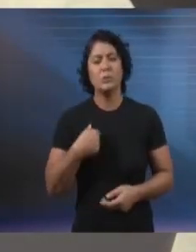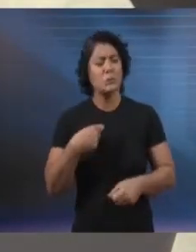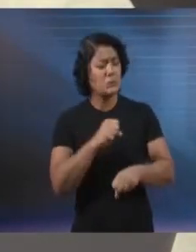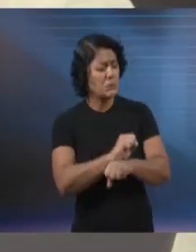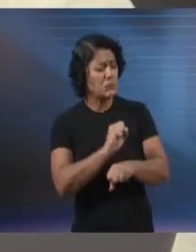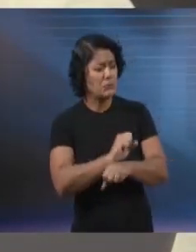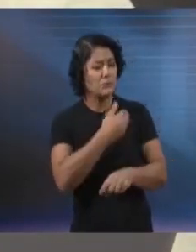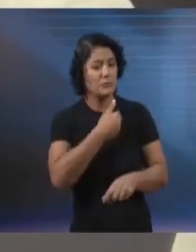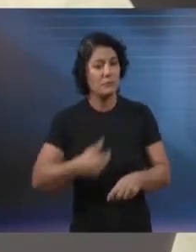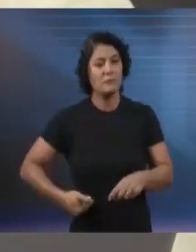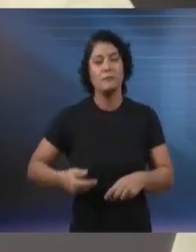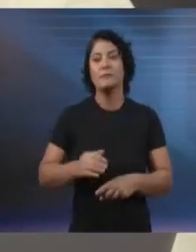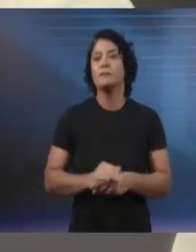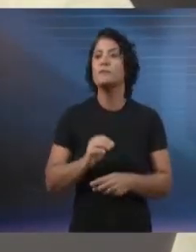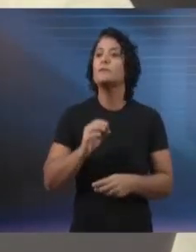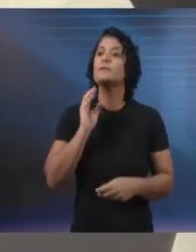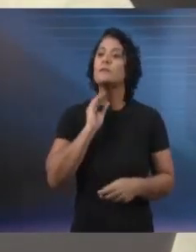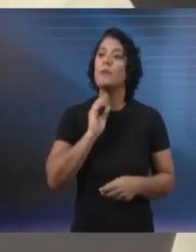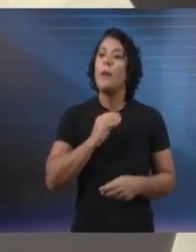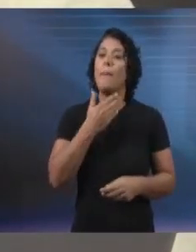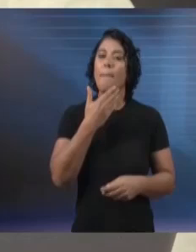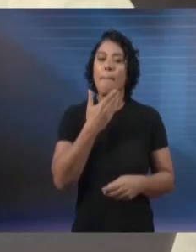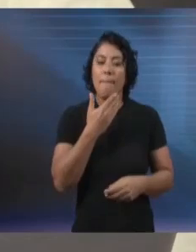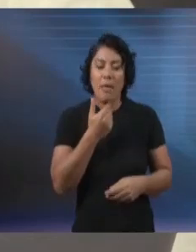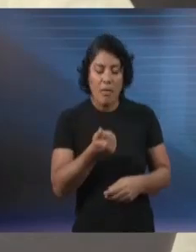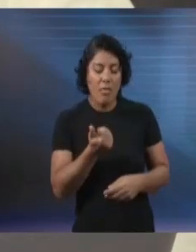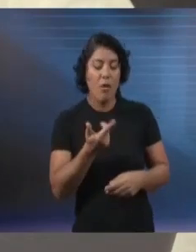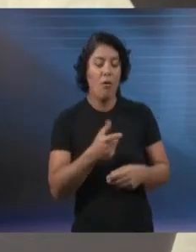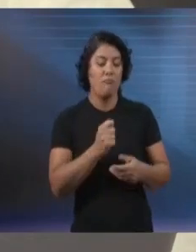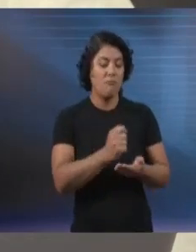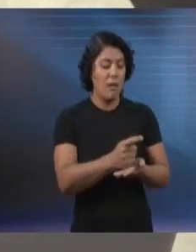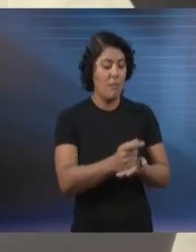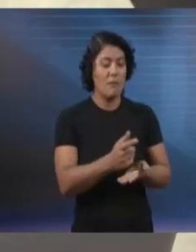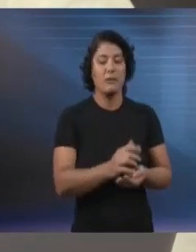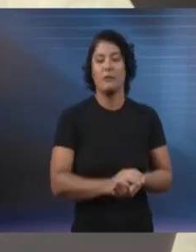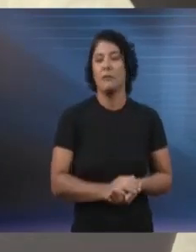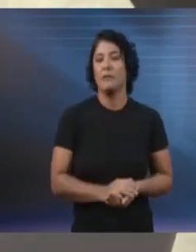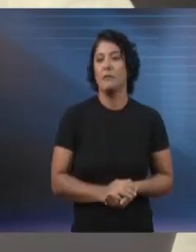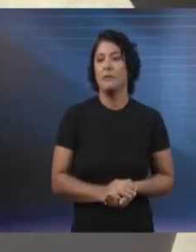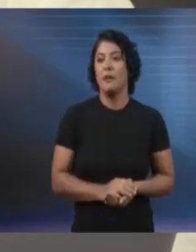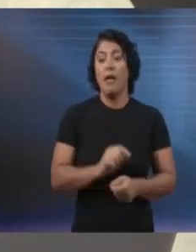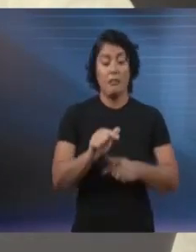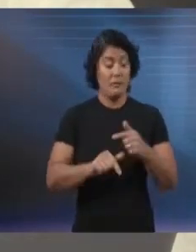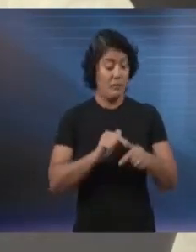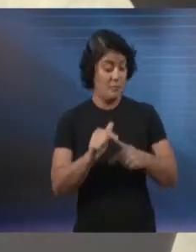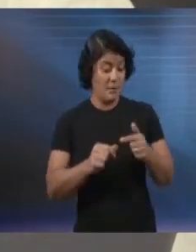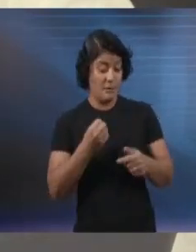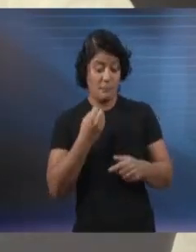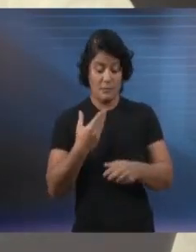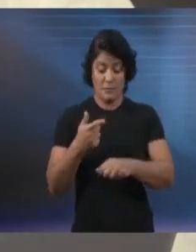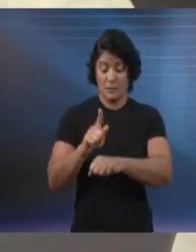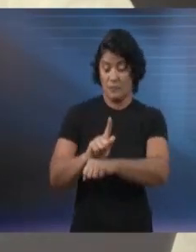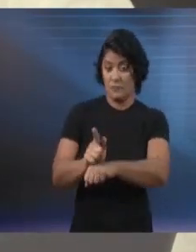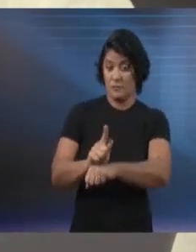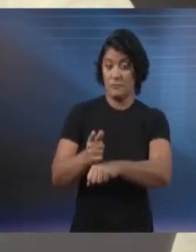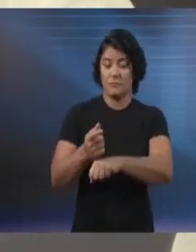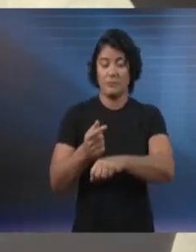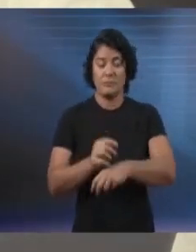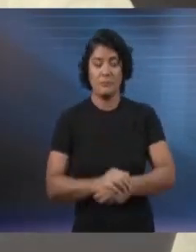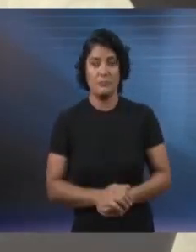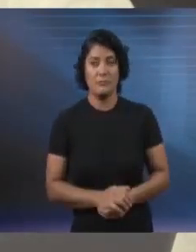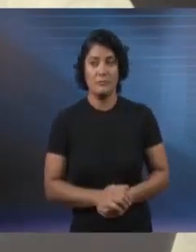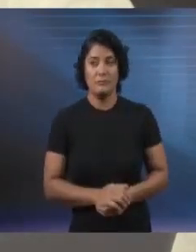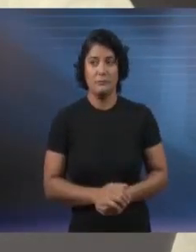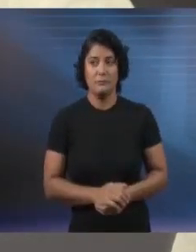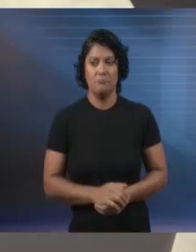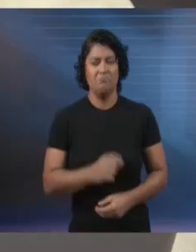Fátima faça o dever de casa, melhore o gasto público, traga o princípio da eficiência para a sua gestão e